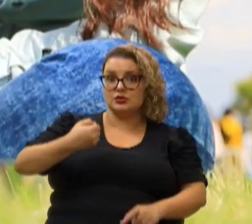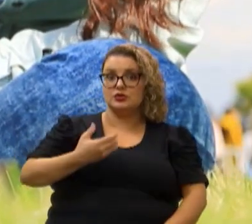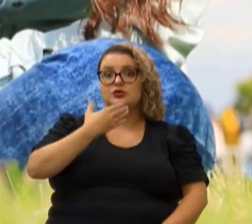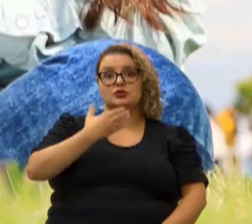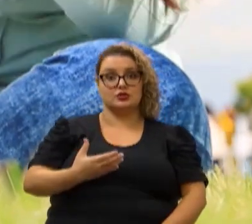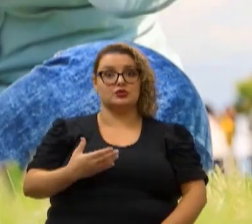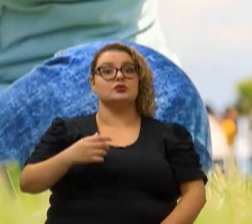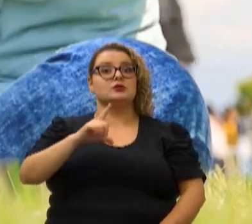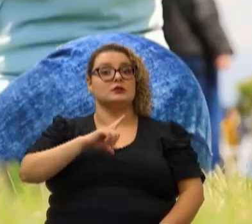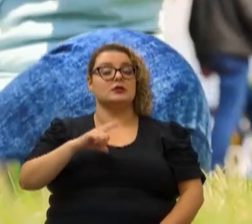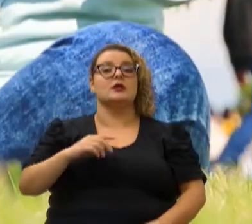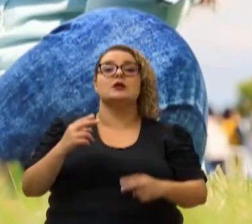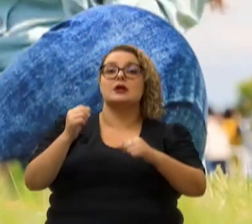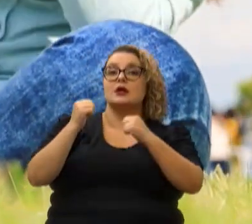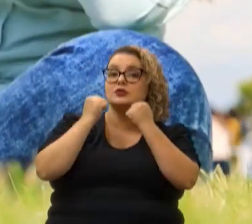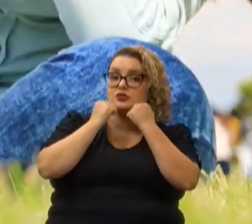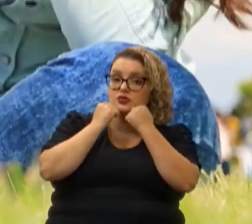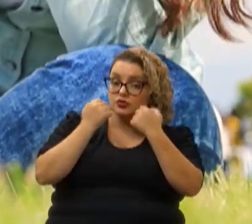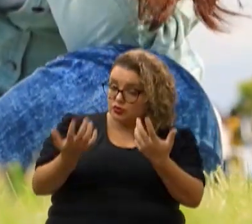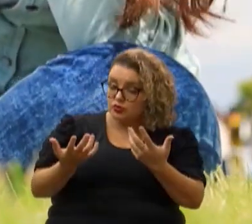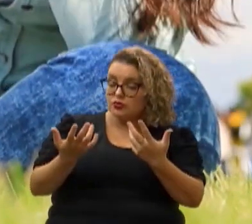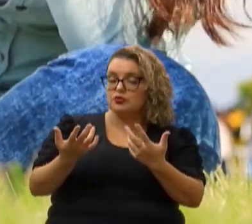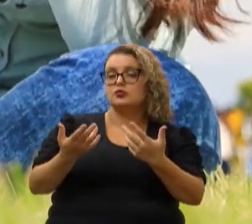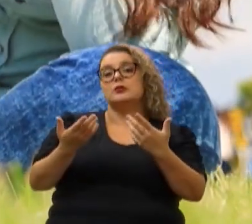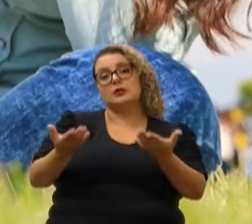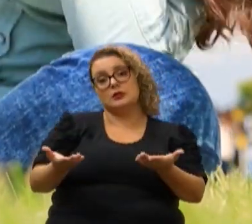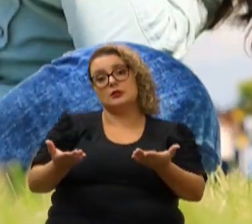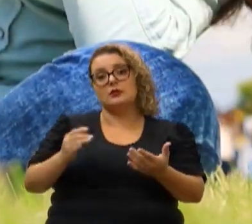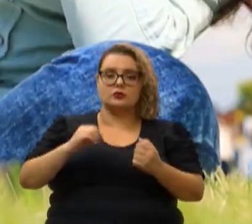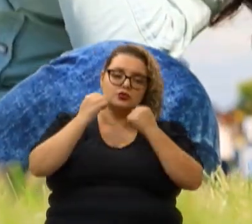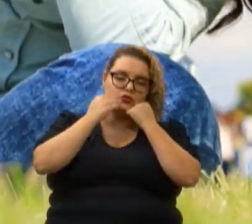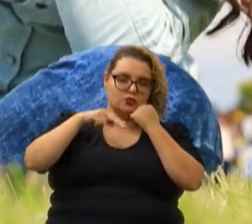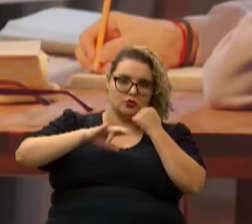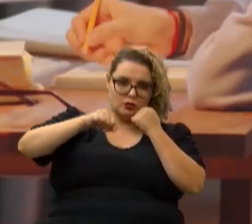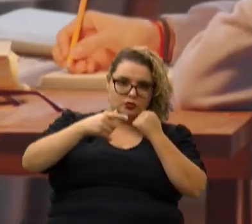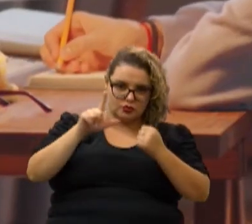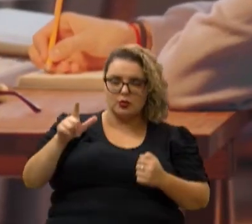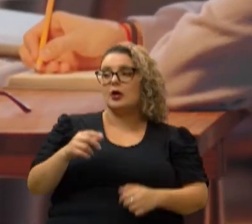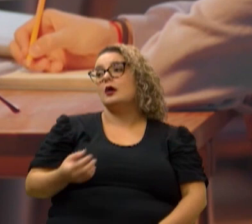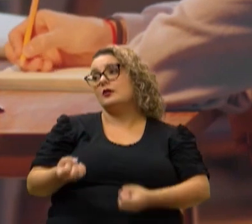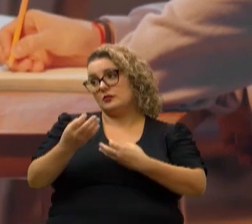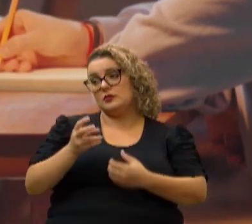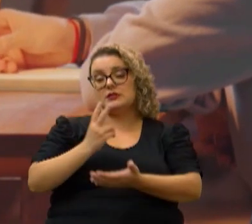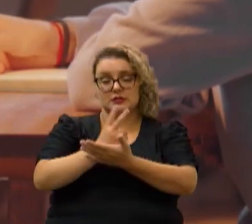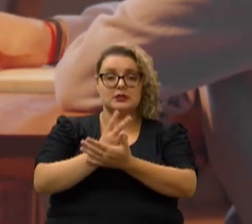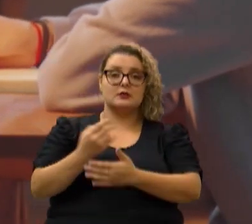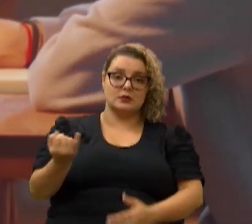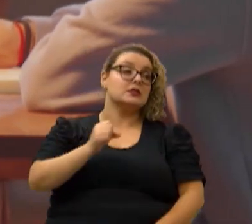de dezembro, tem as férias de julho, não é? Enfim, então são informações que estão sempre valendo,